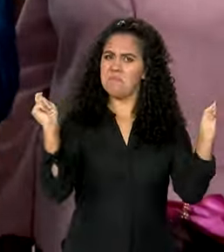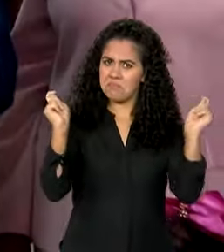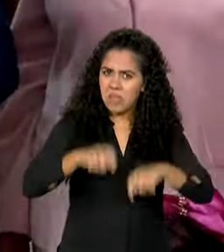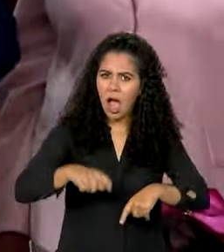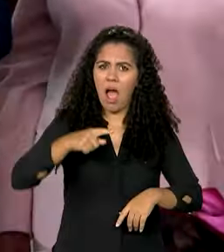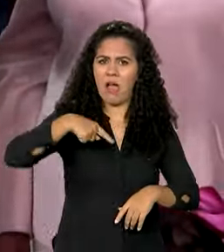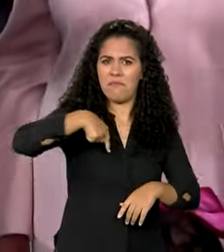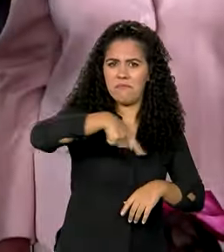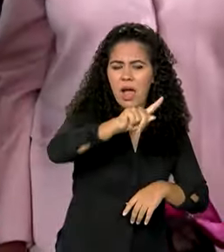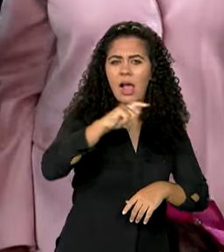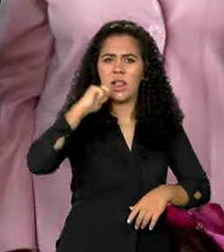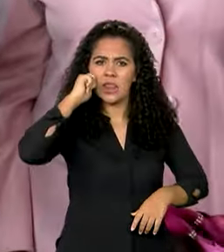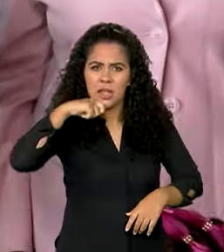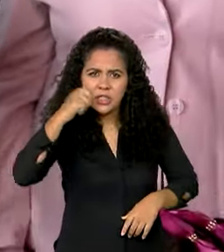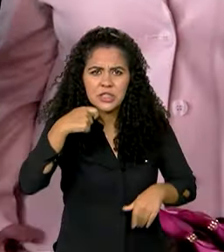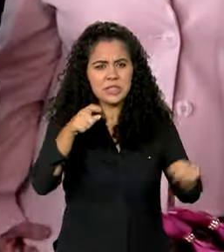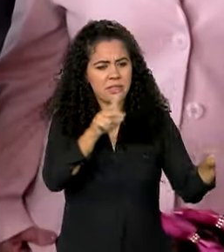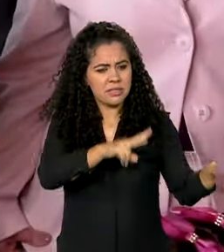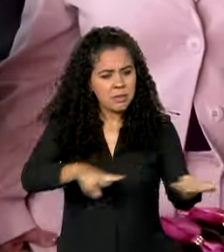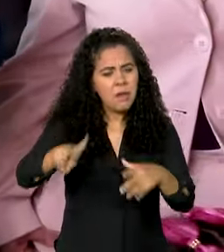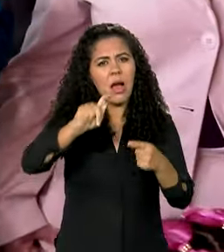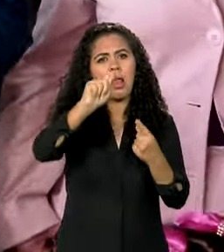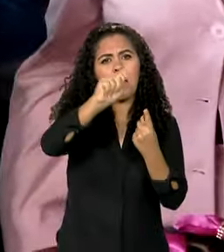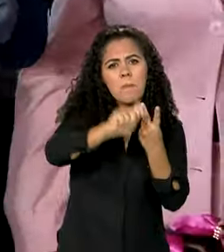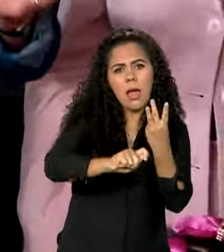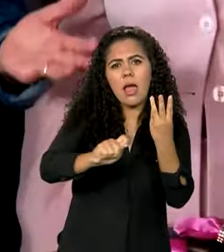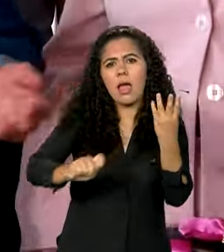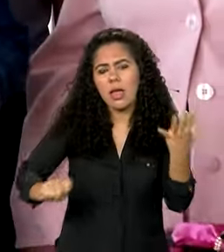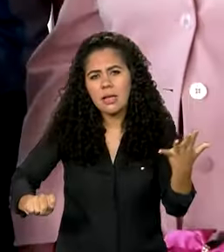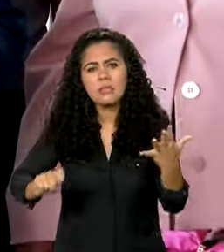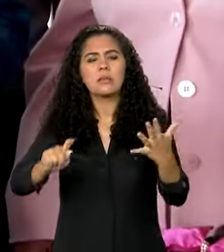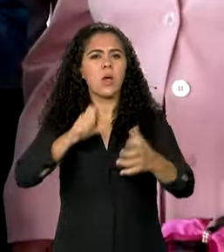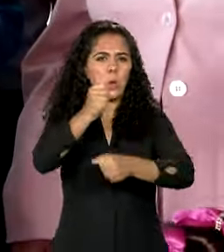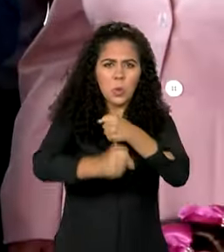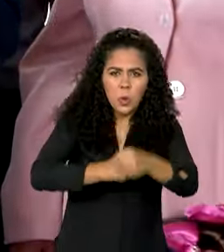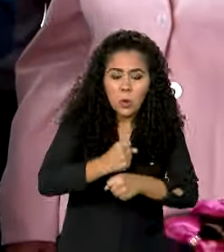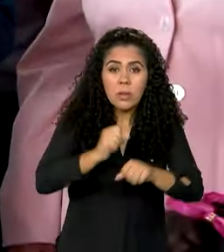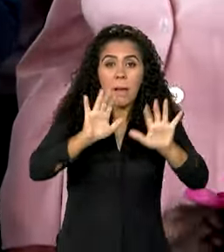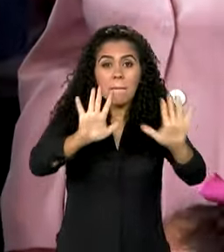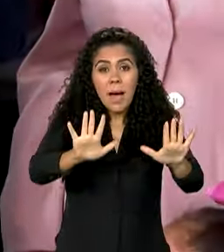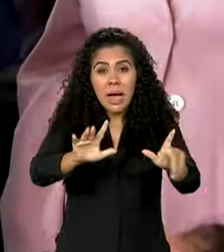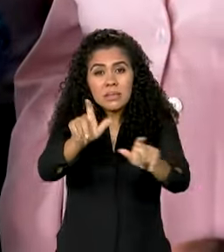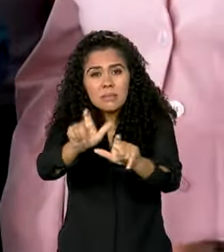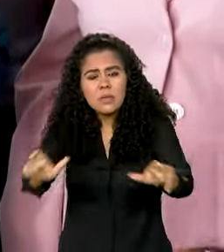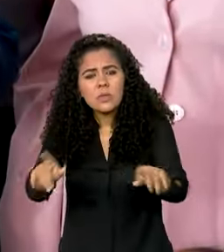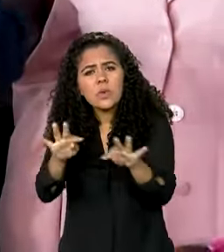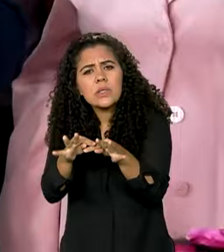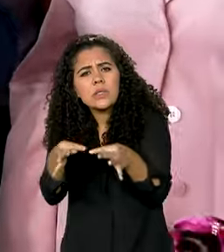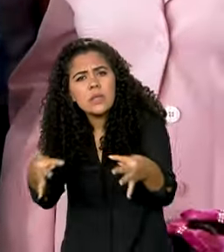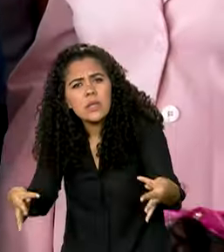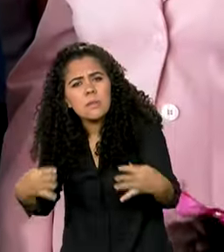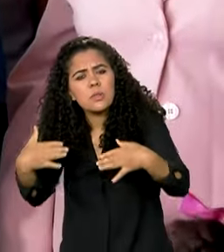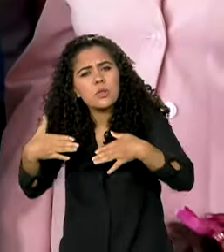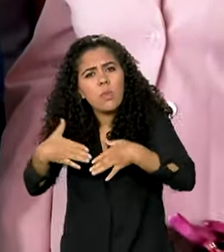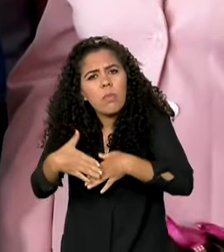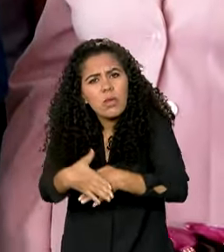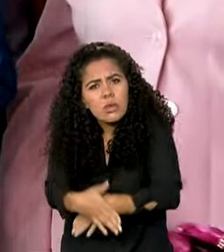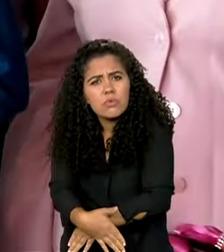toda semana, todo mês, podem ir todo ano. Mas as pessoas mais simples, mais